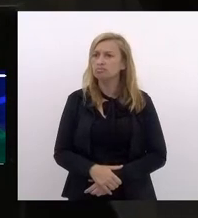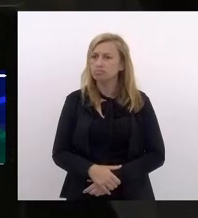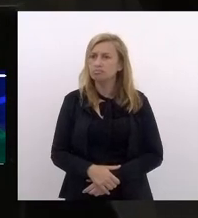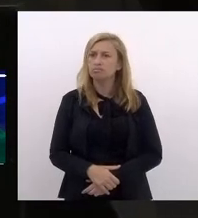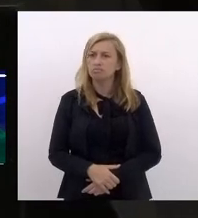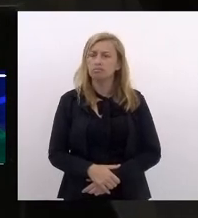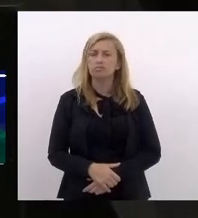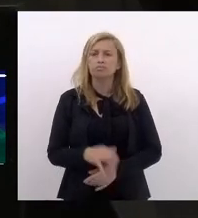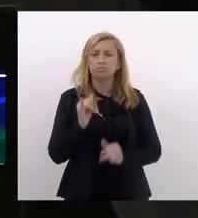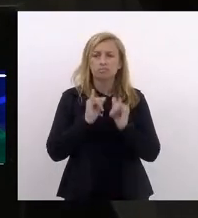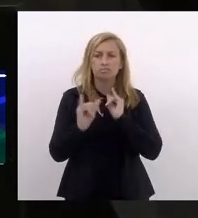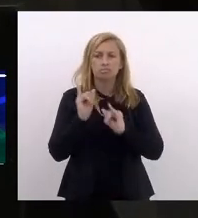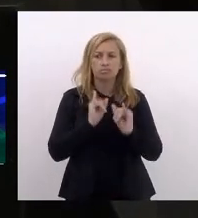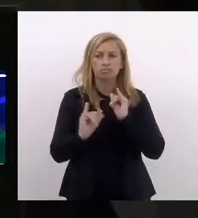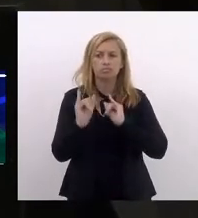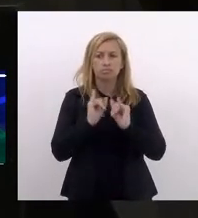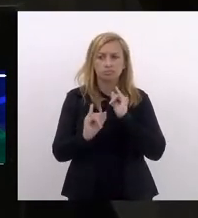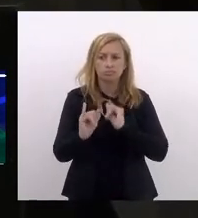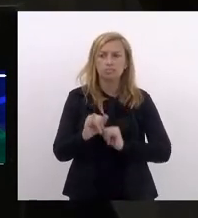Está anunciado